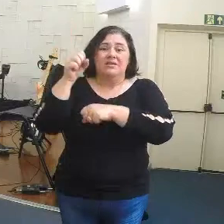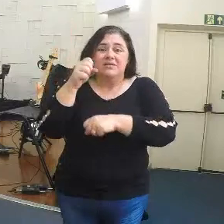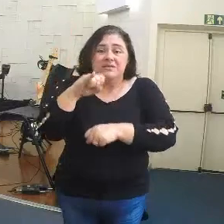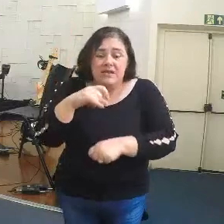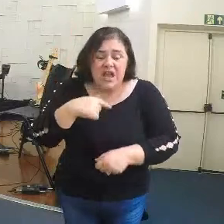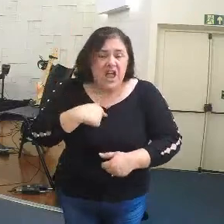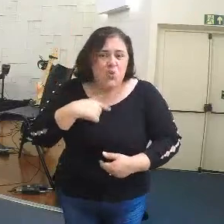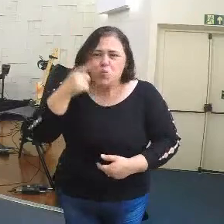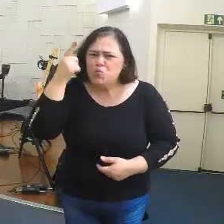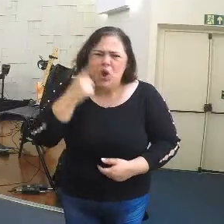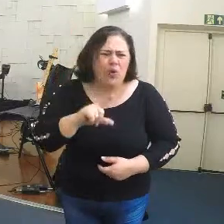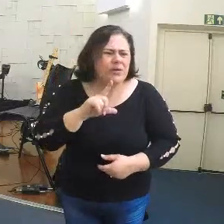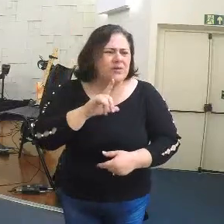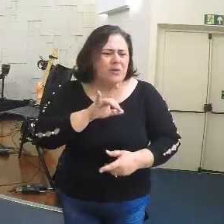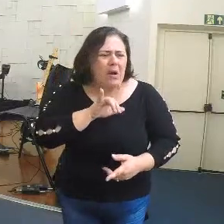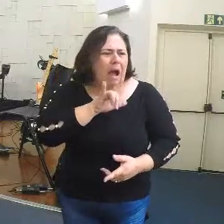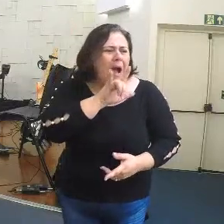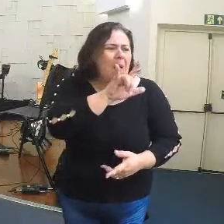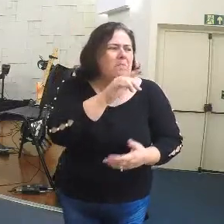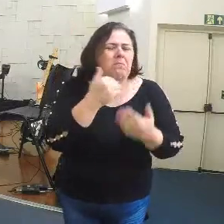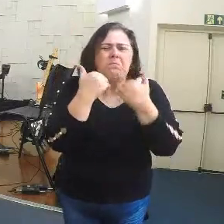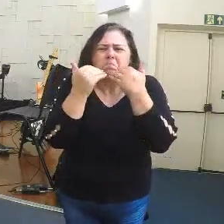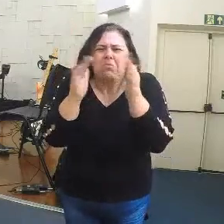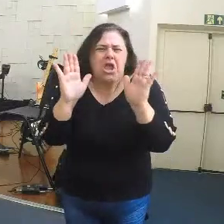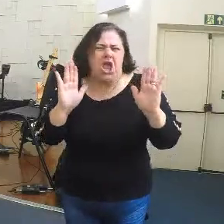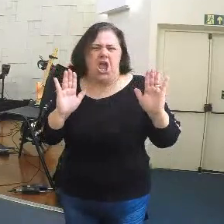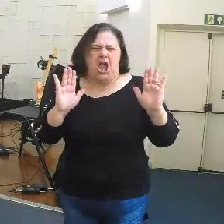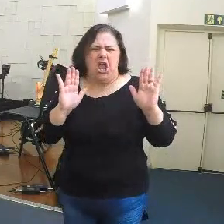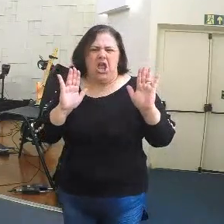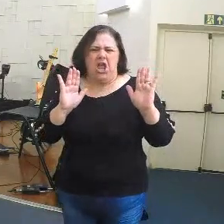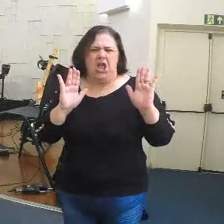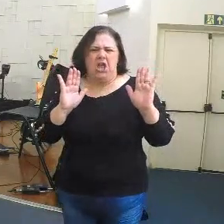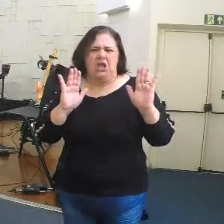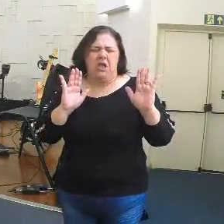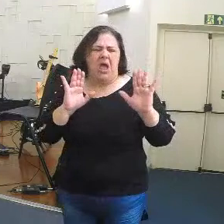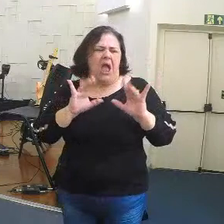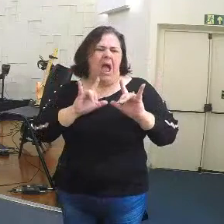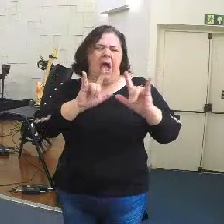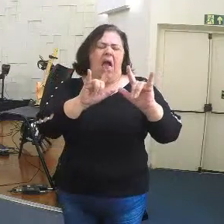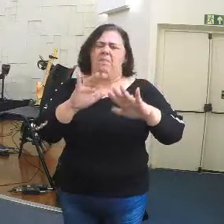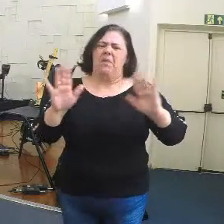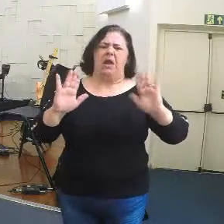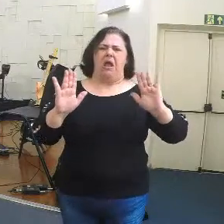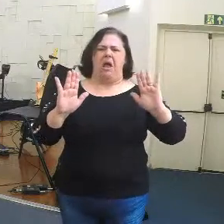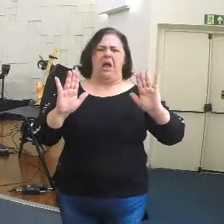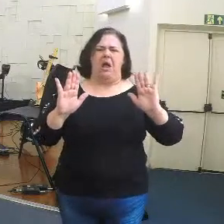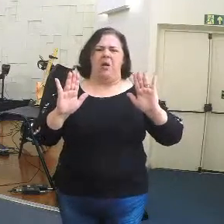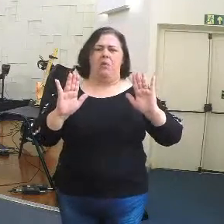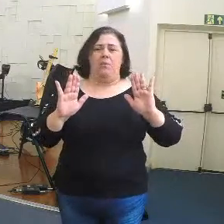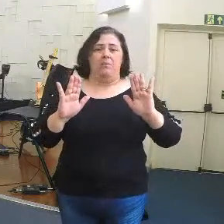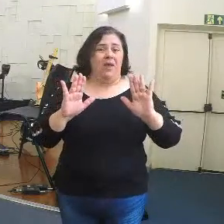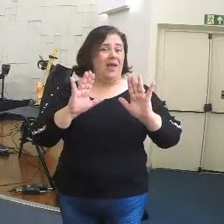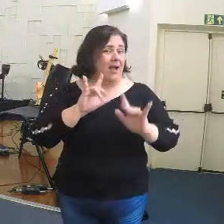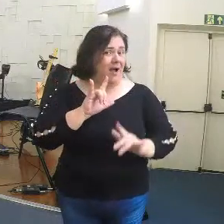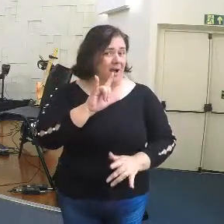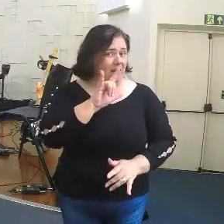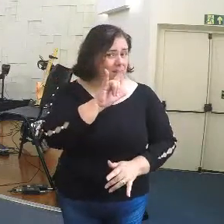seres serão objetos do seu desejo, das suas necessidades,